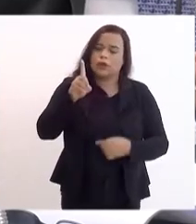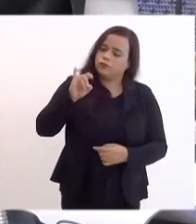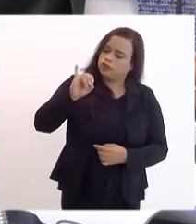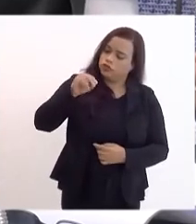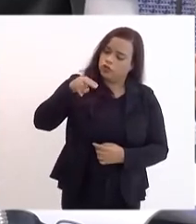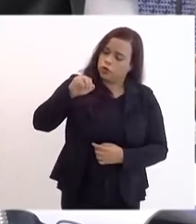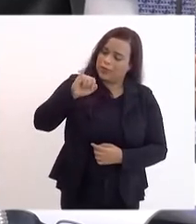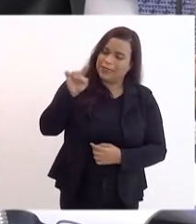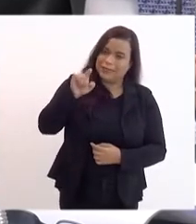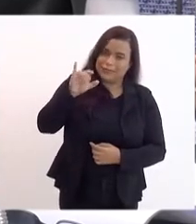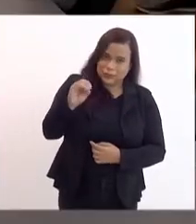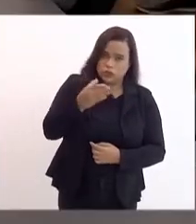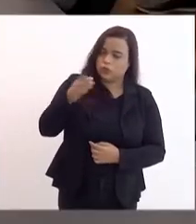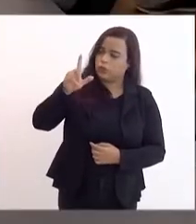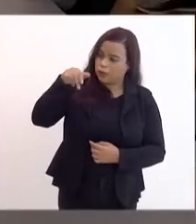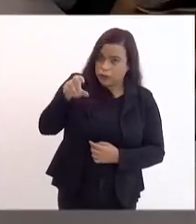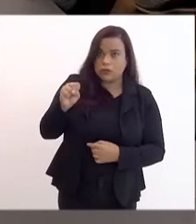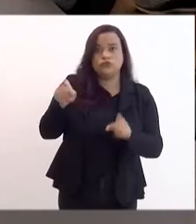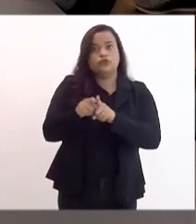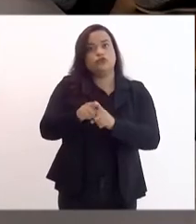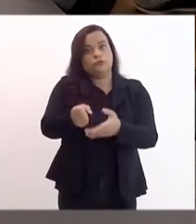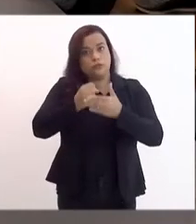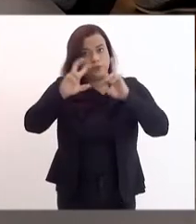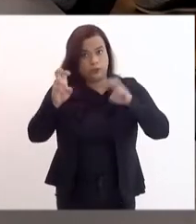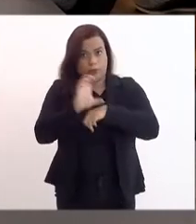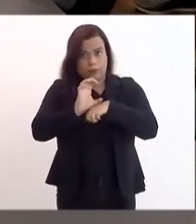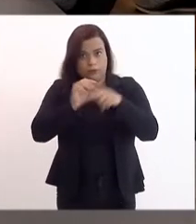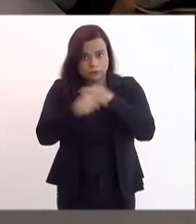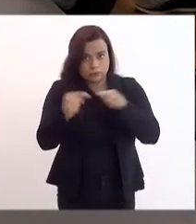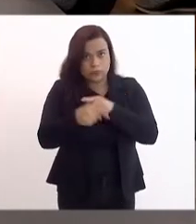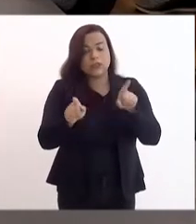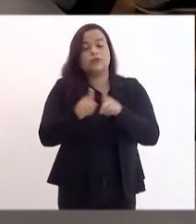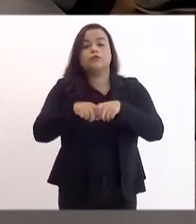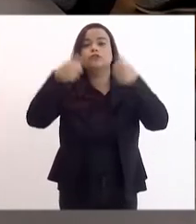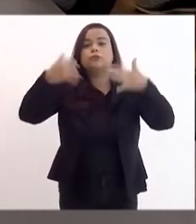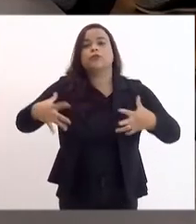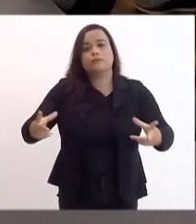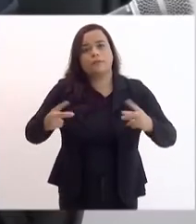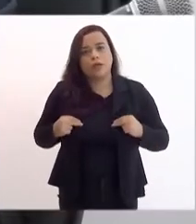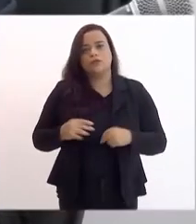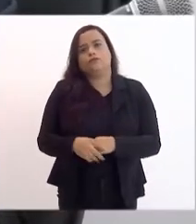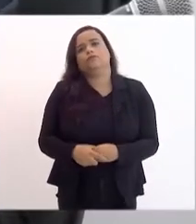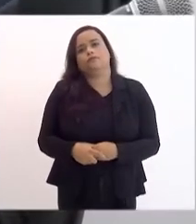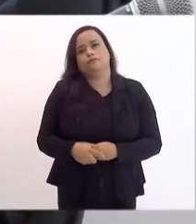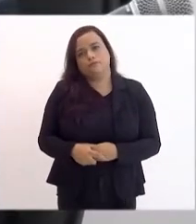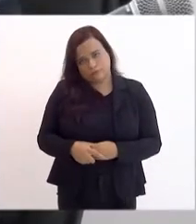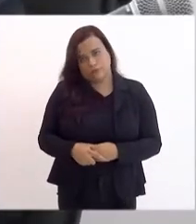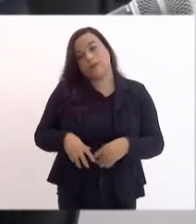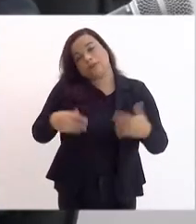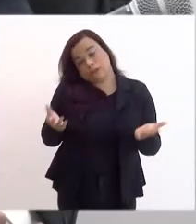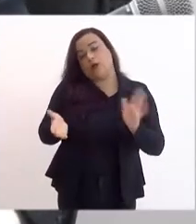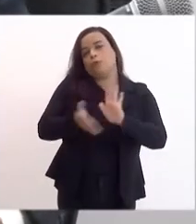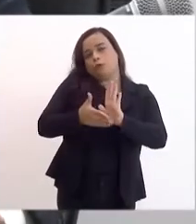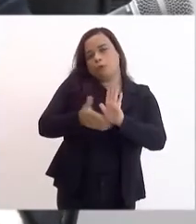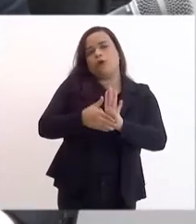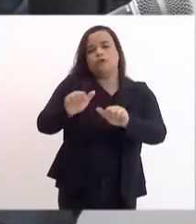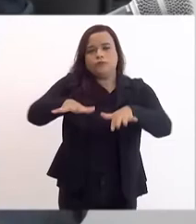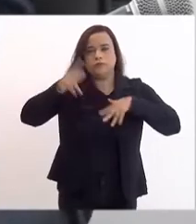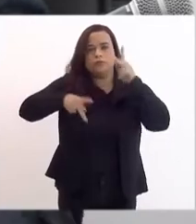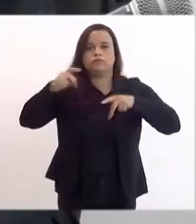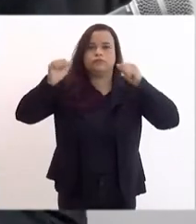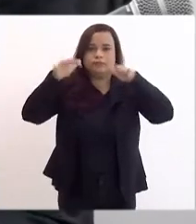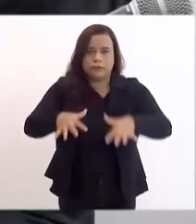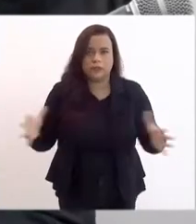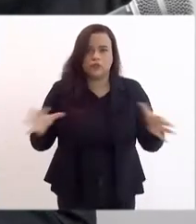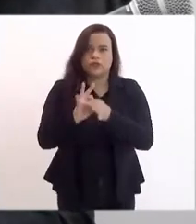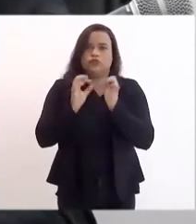Trazer a questão da inconstitucionalidade e debater o mérito. Mas eu queria fazer uma proposta de uma audiência pública conjunta. Enfrentar o mérito do